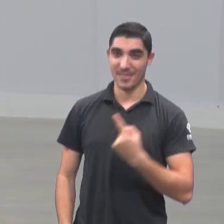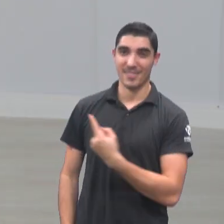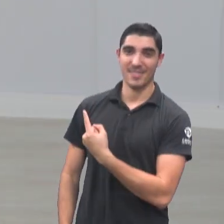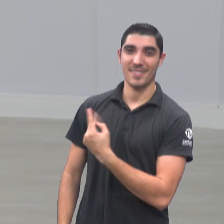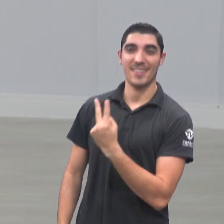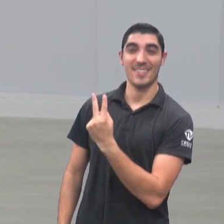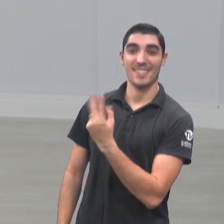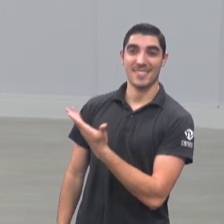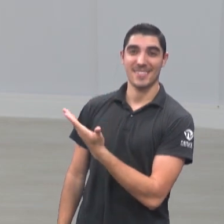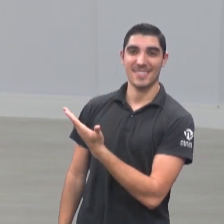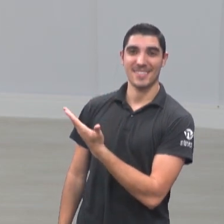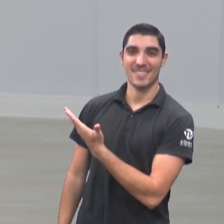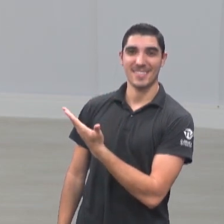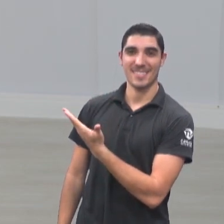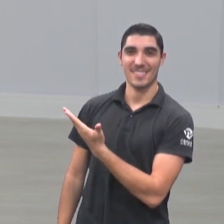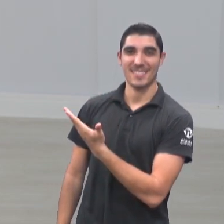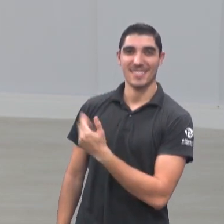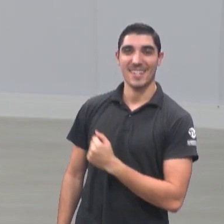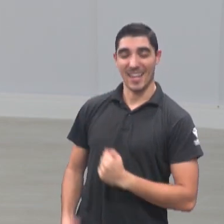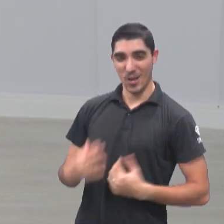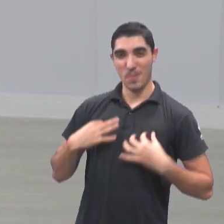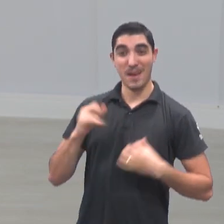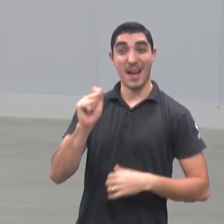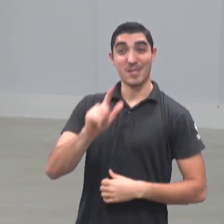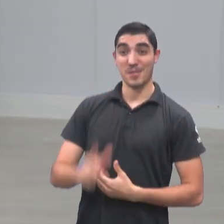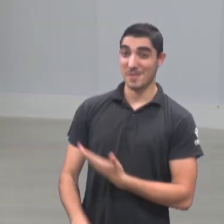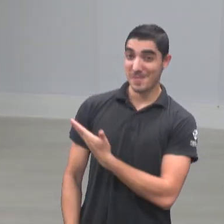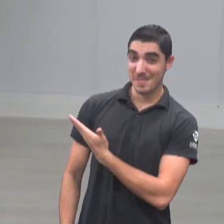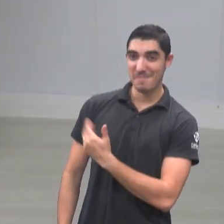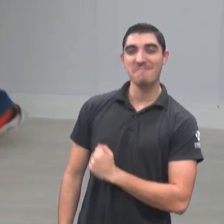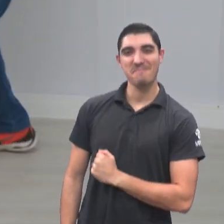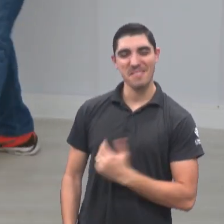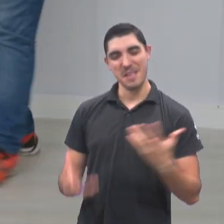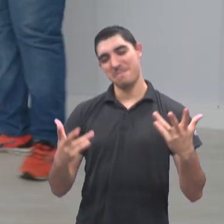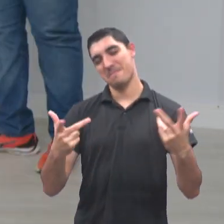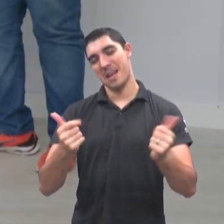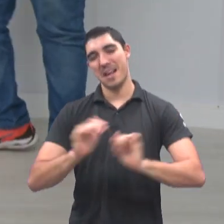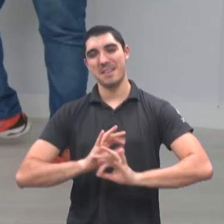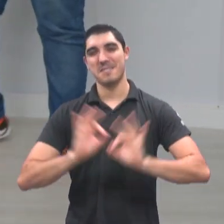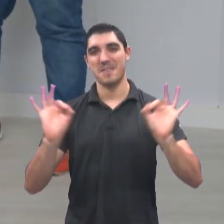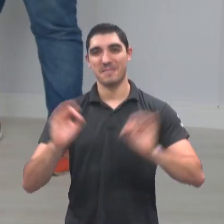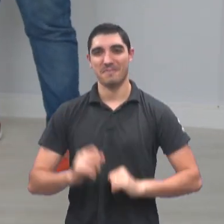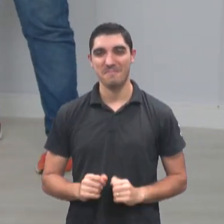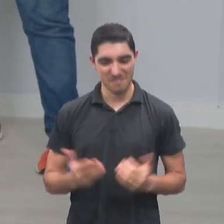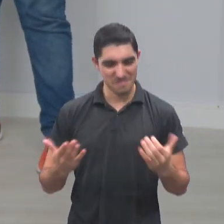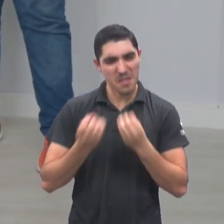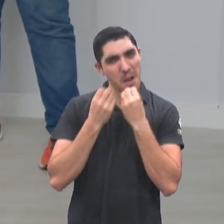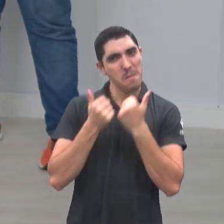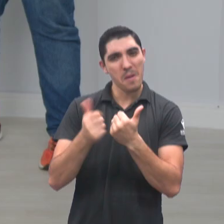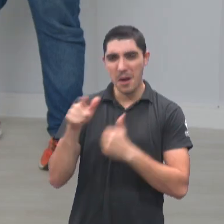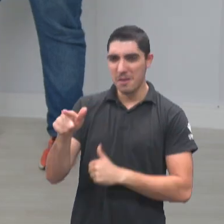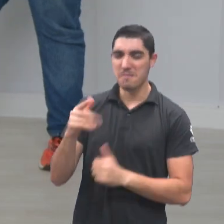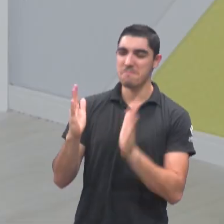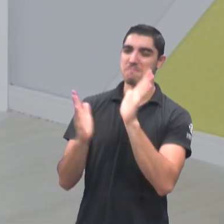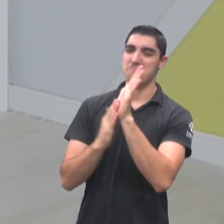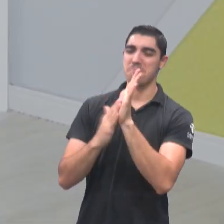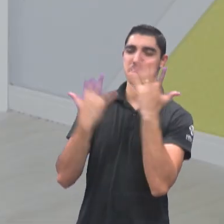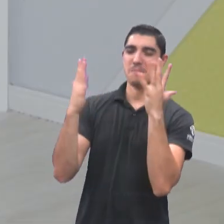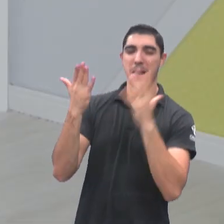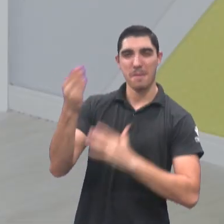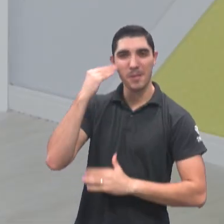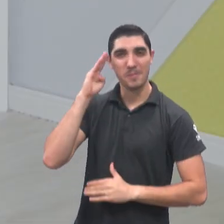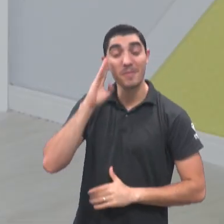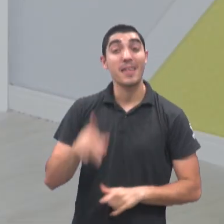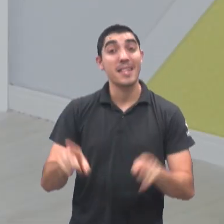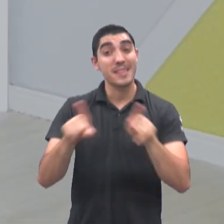vasos. Aqui. Olha que belezinha. Nós dois de azul. Olha que espetáculo. É um espetáculo esse programa. Hoje ficou bom também, Brunão. Parabéns, hein? E olha só,